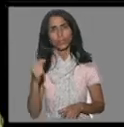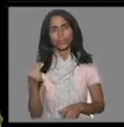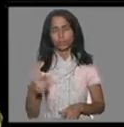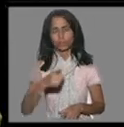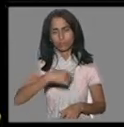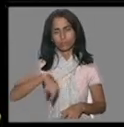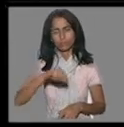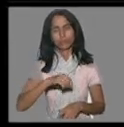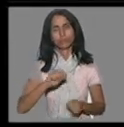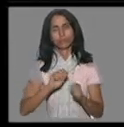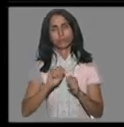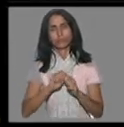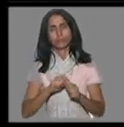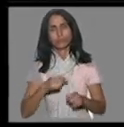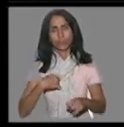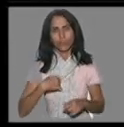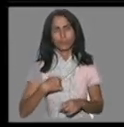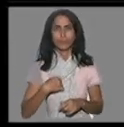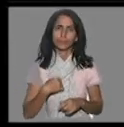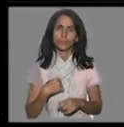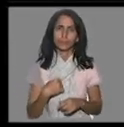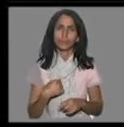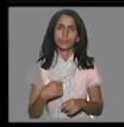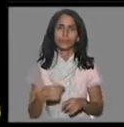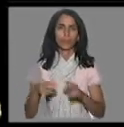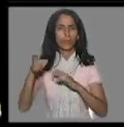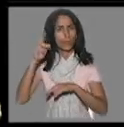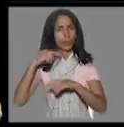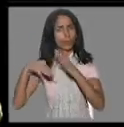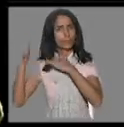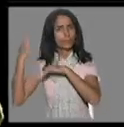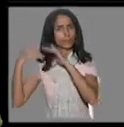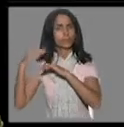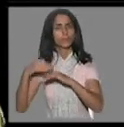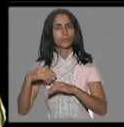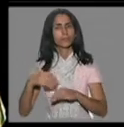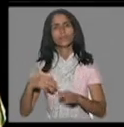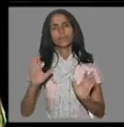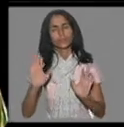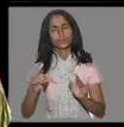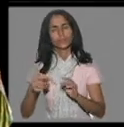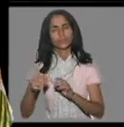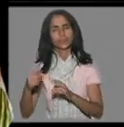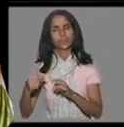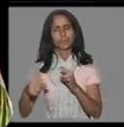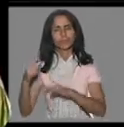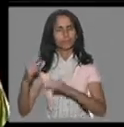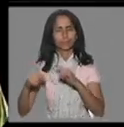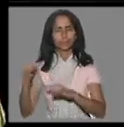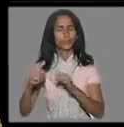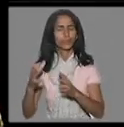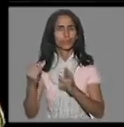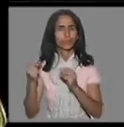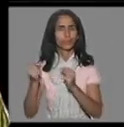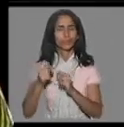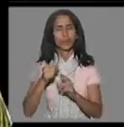gente fez, porque eu venho de uma história de militância, eu sou militante desde a barriga dos meus